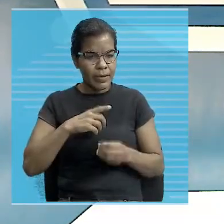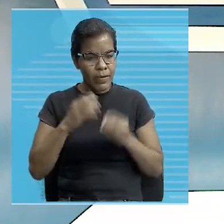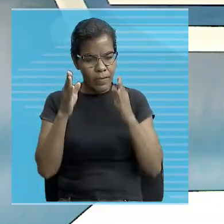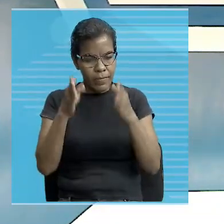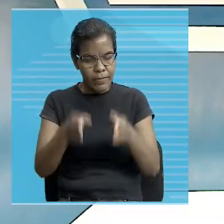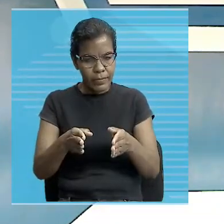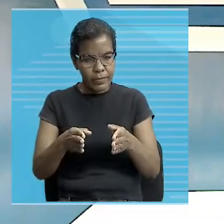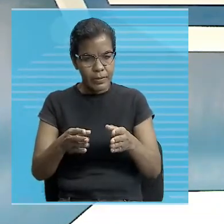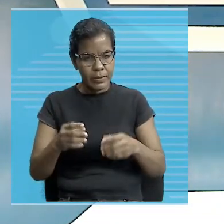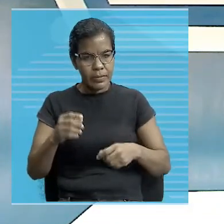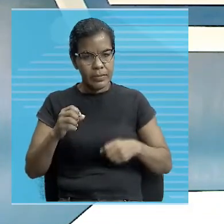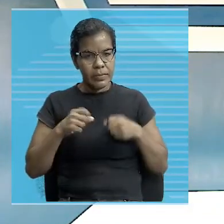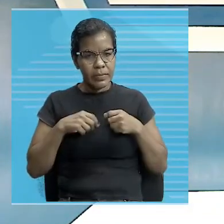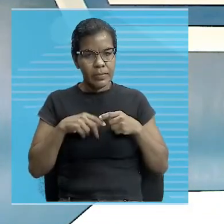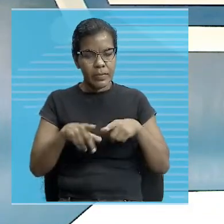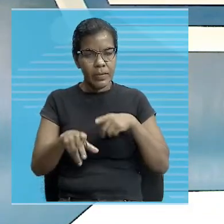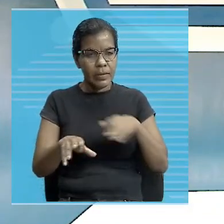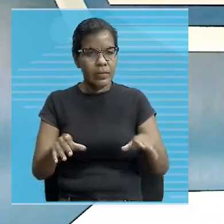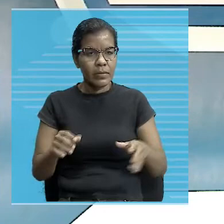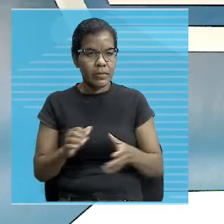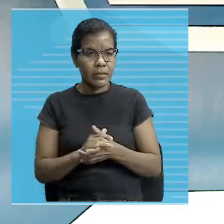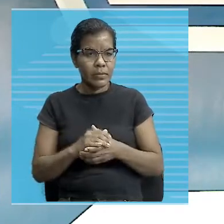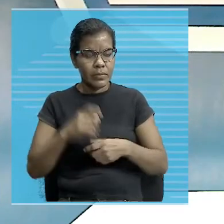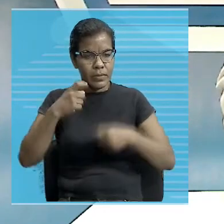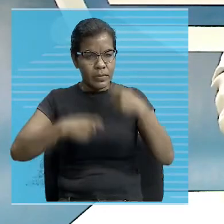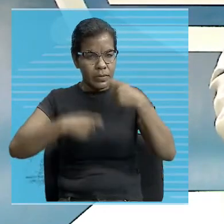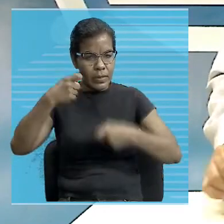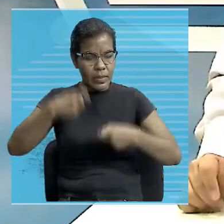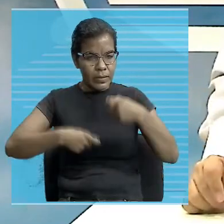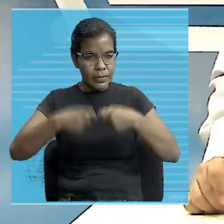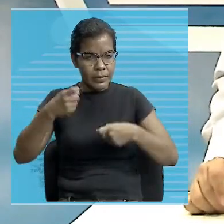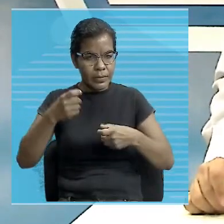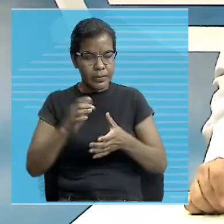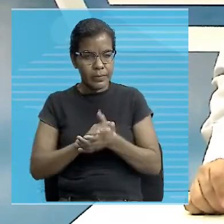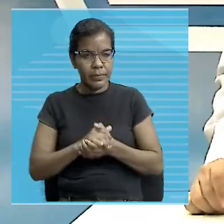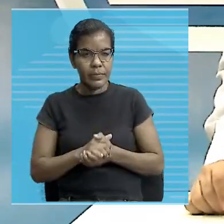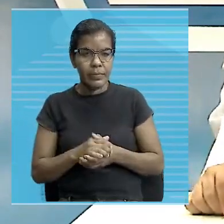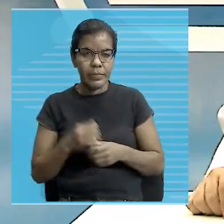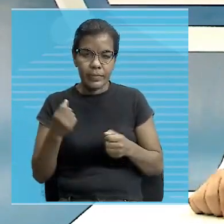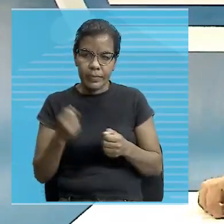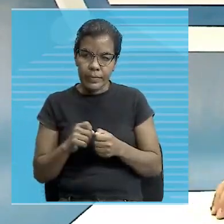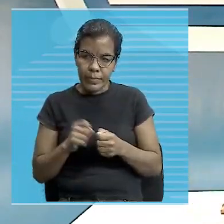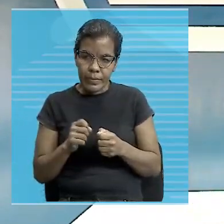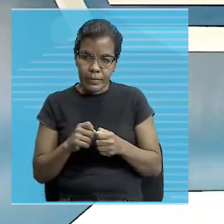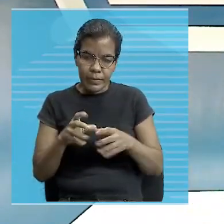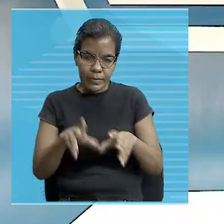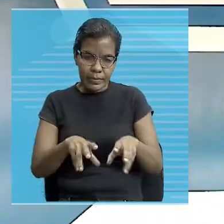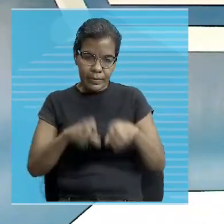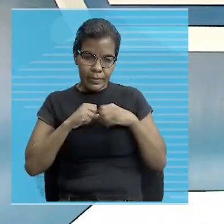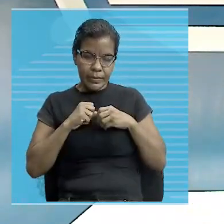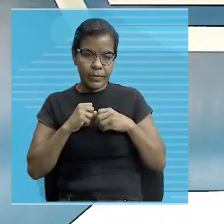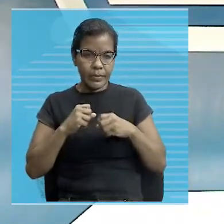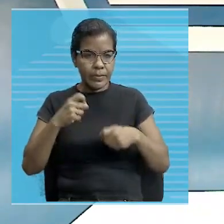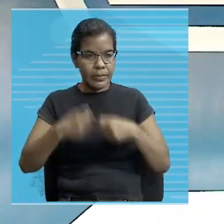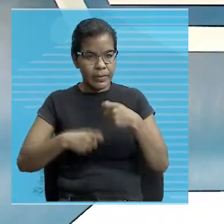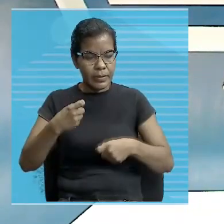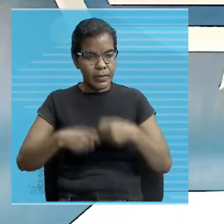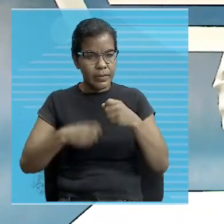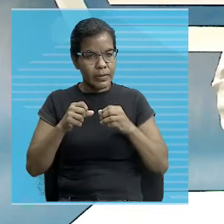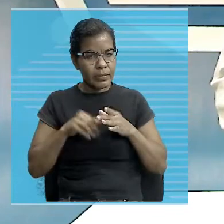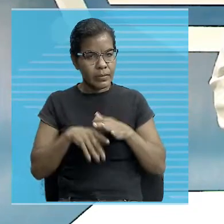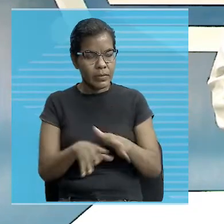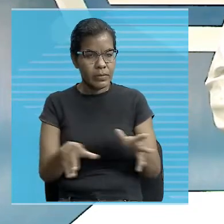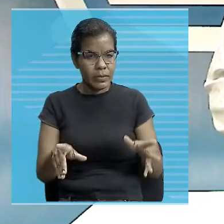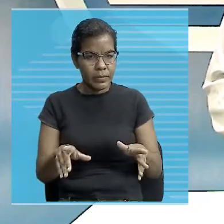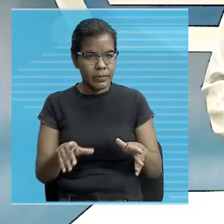como forma de transmissão o sexo. Por isso é infecção sexualmente transmissível.